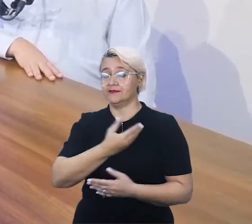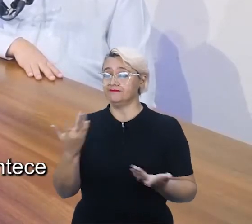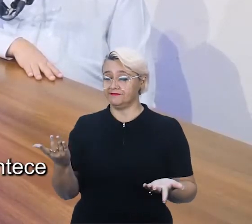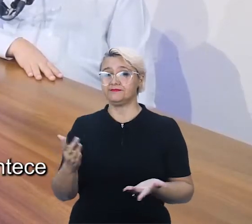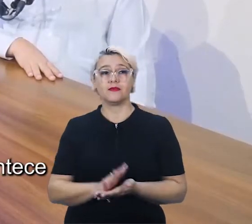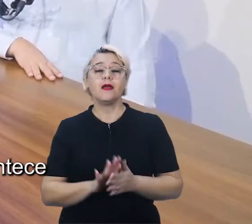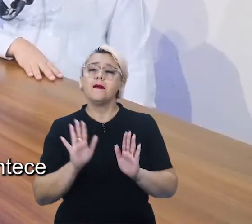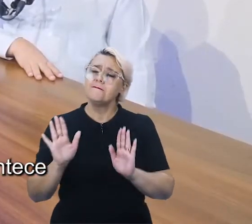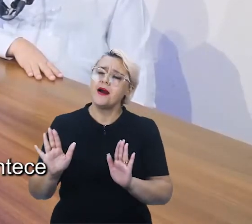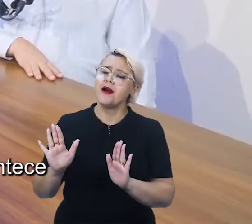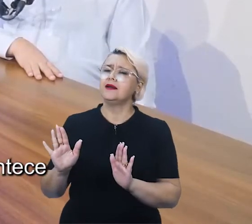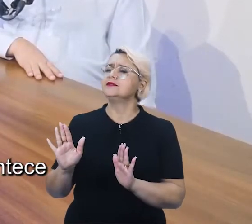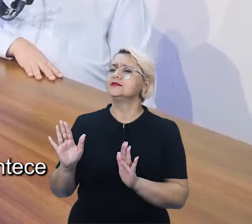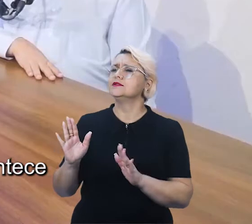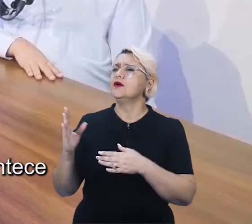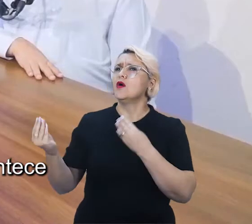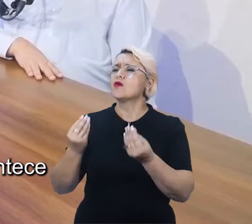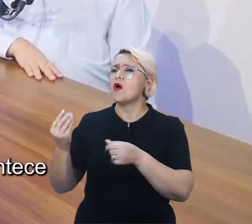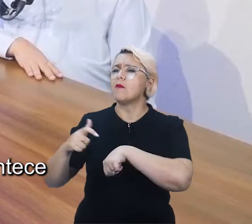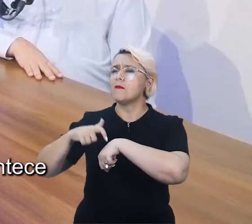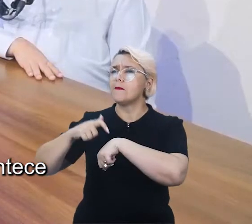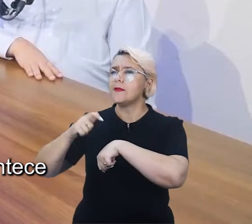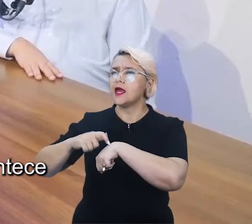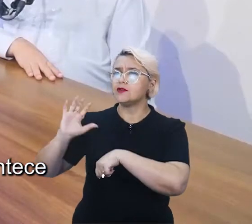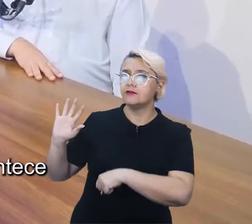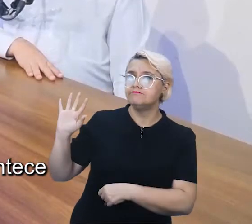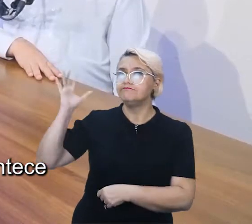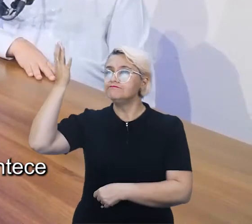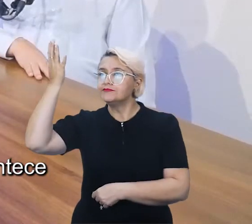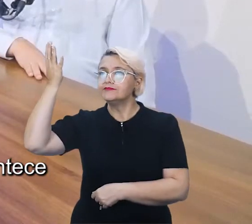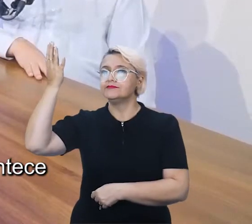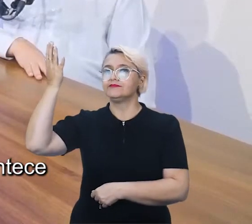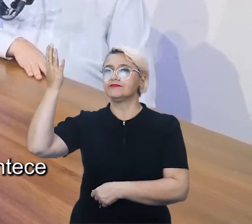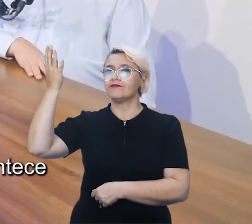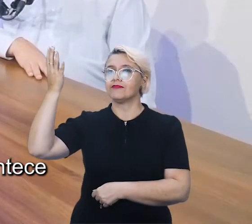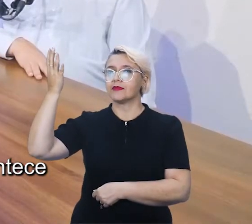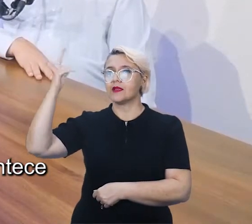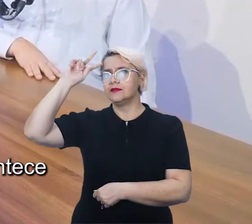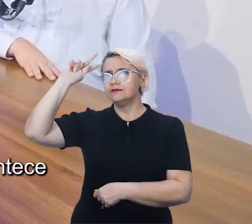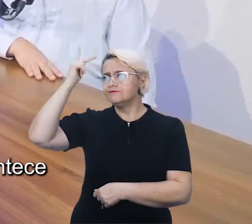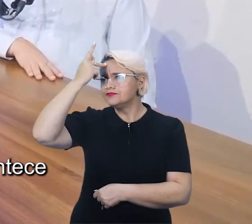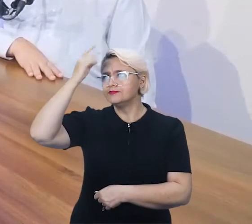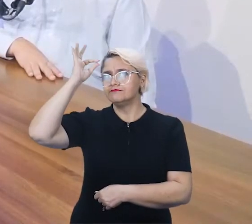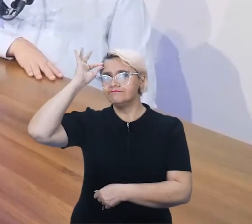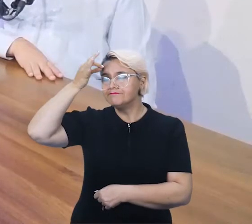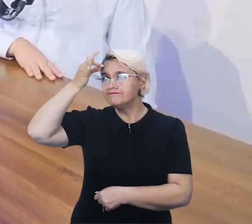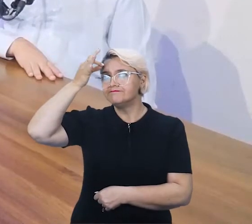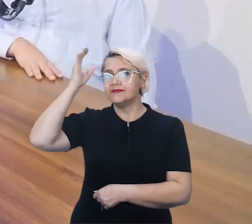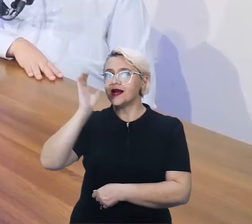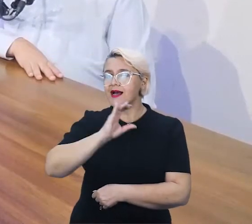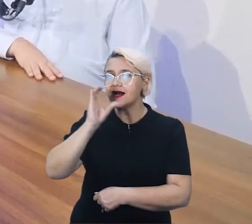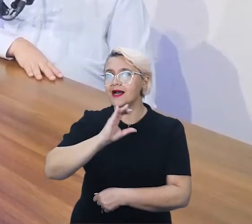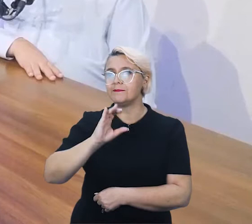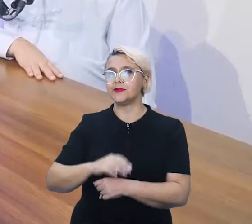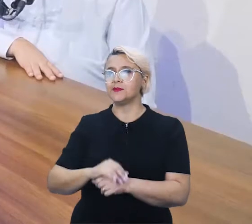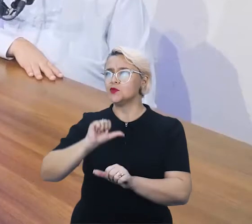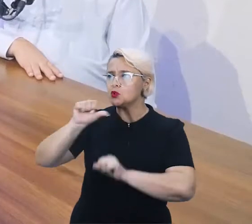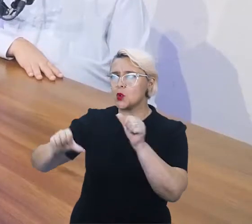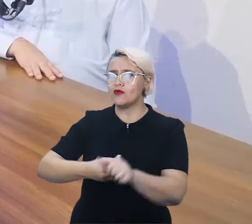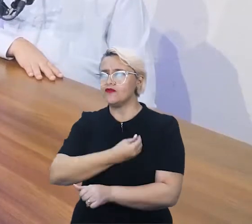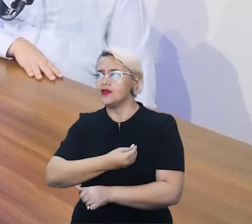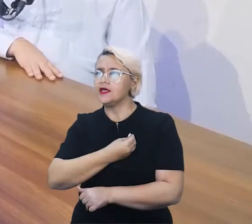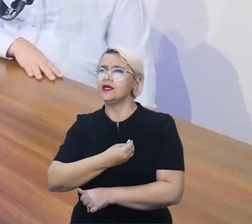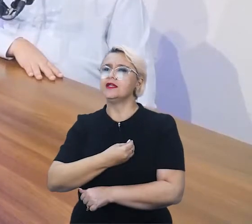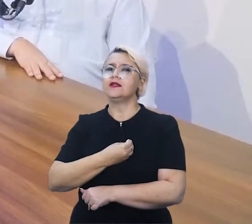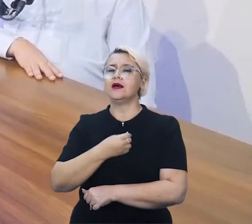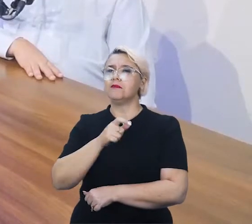vida. Mas, Cláudia, em que momento é que acontece assim essa virada de chave? Você é uma pessoa que trabalhava